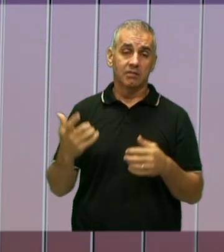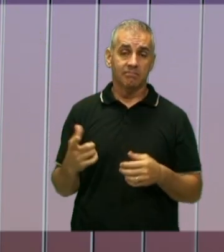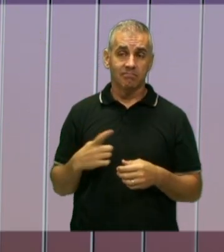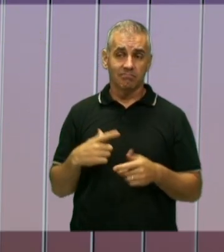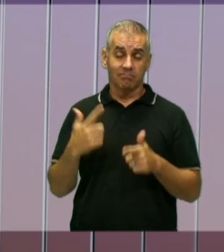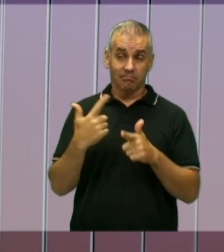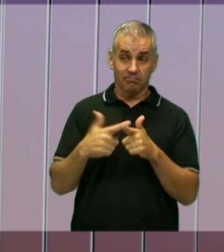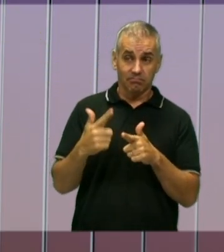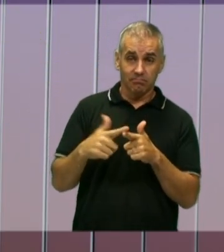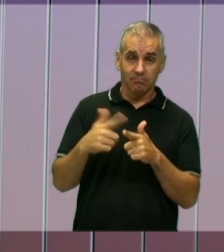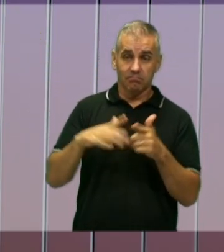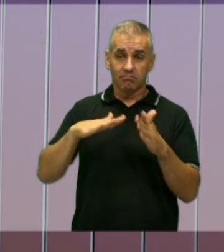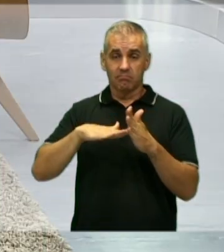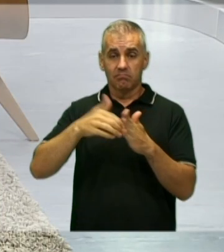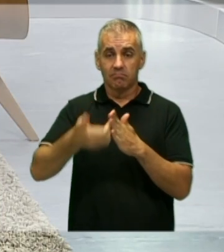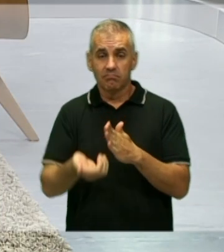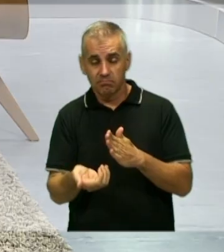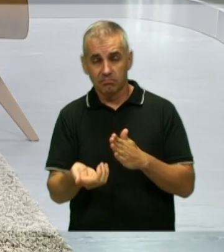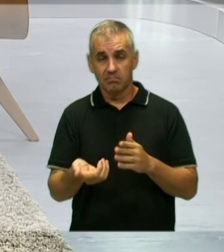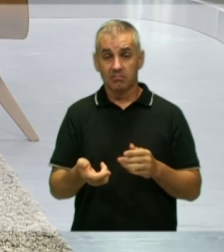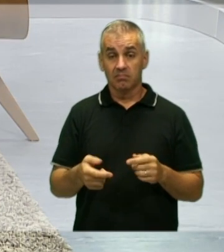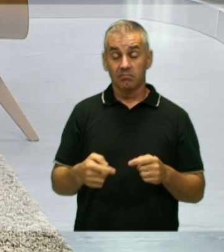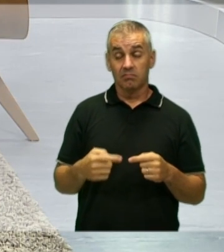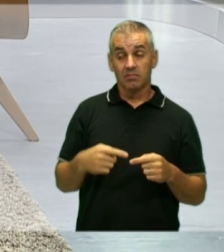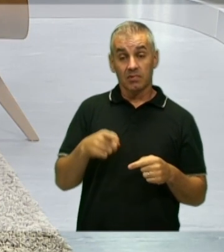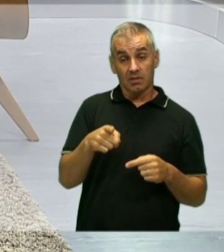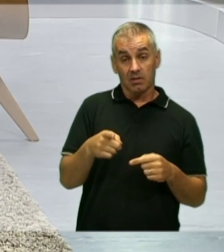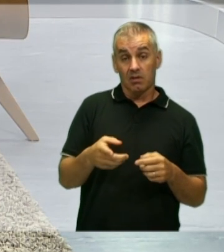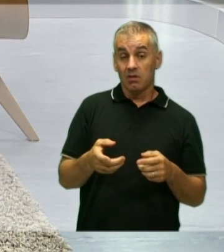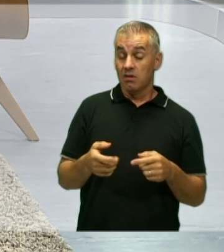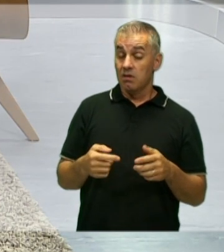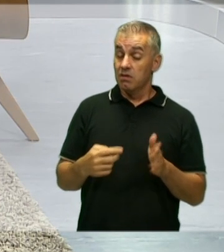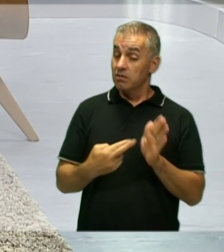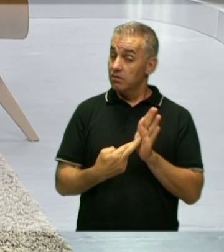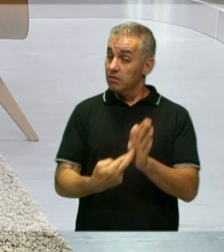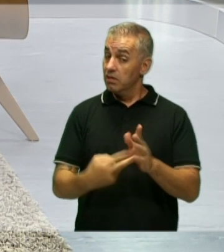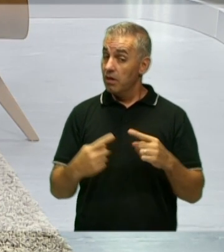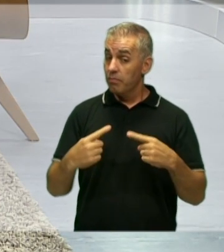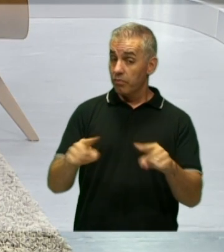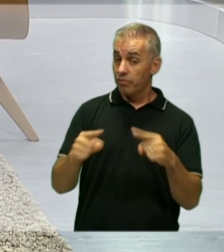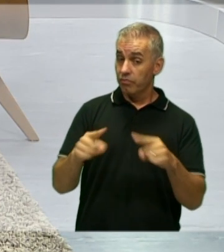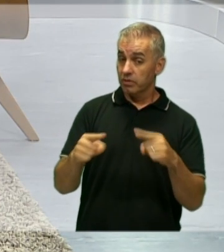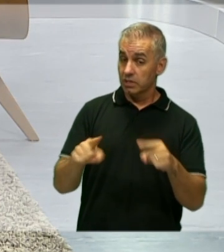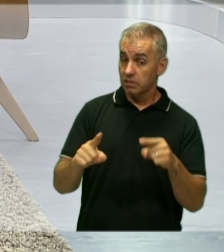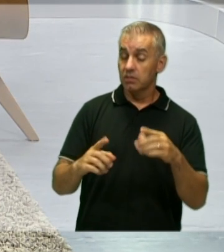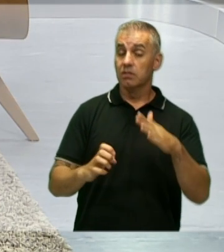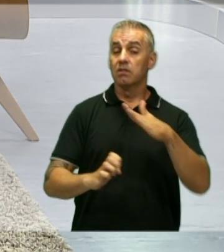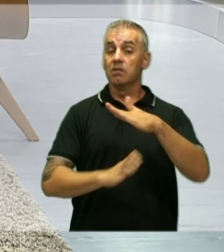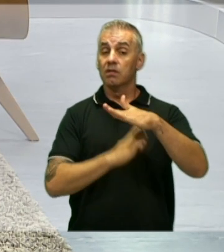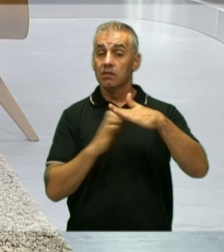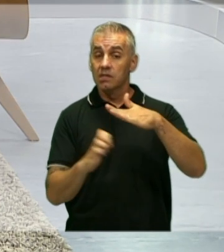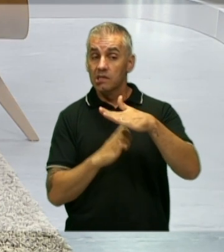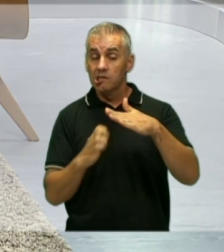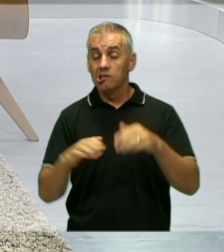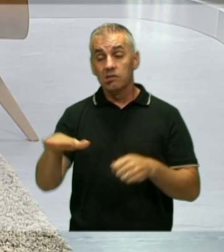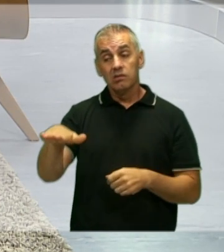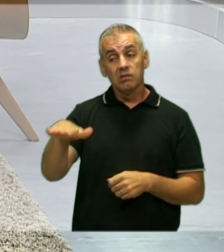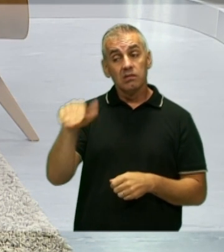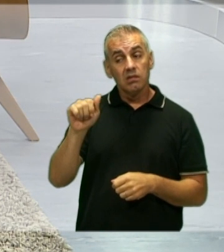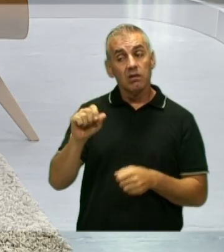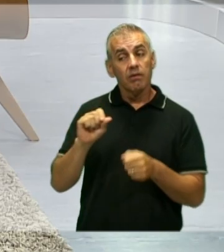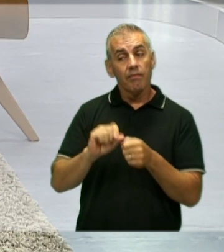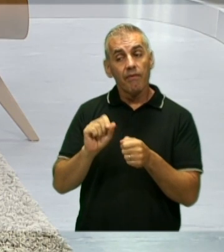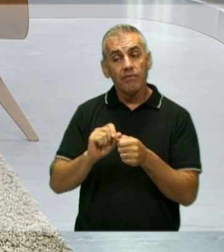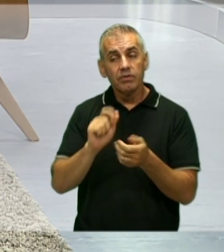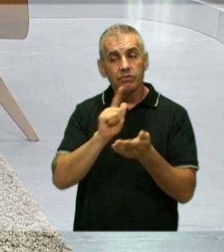que essa provocação chegue nesse determinado ponto onde as empresas serão acionadas para que faça essa